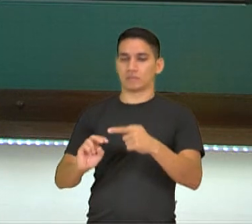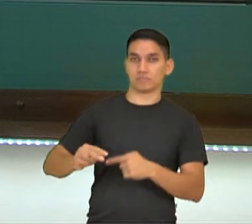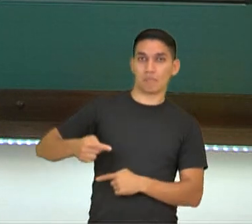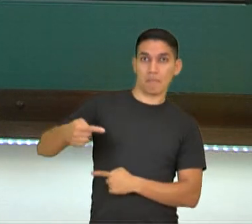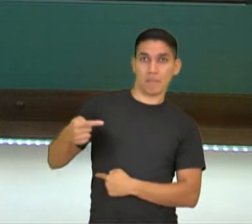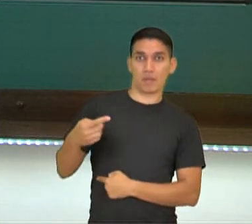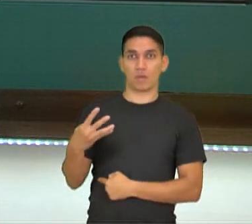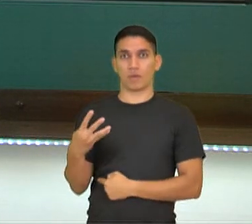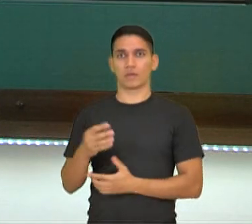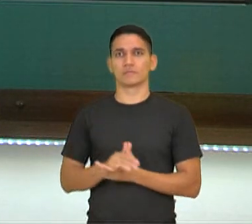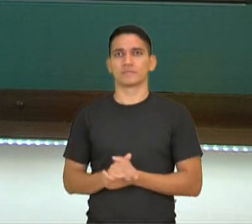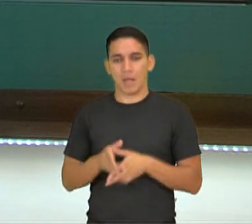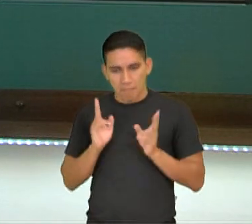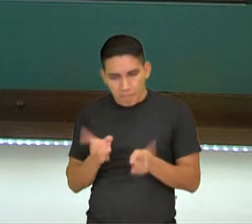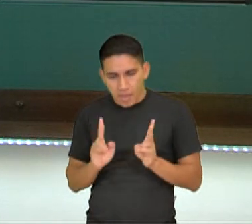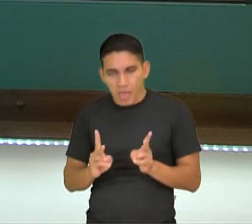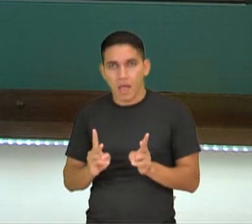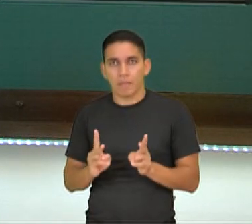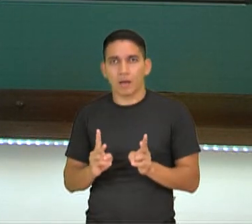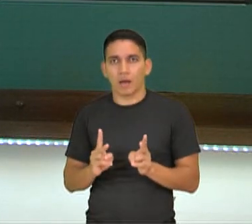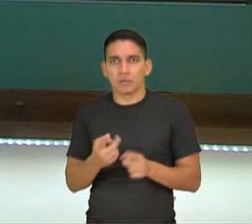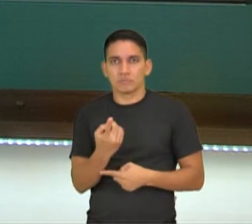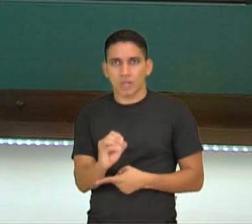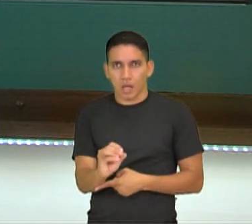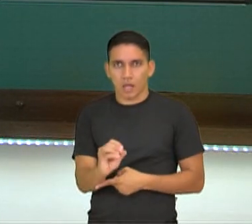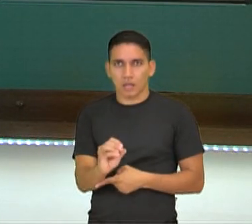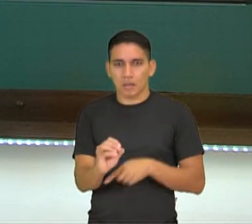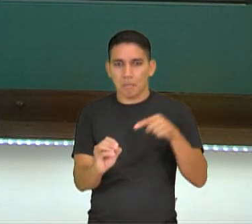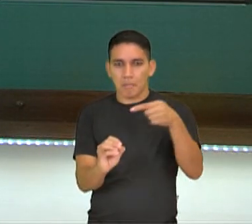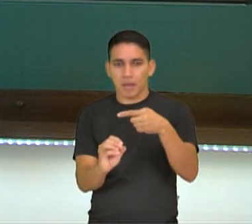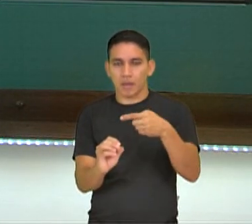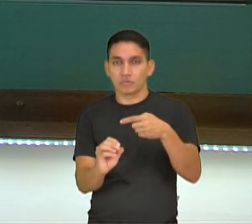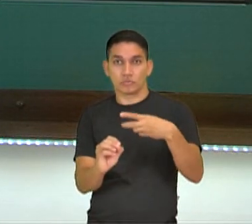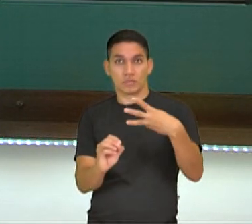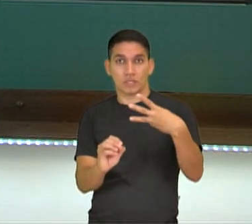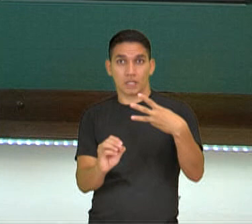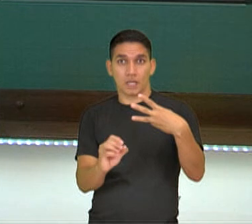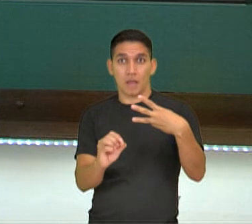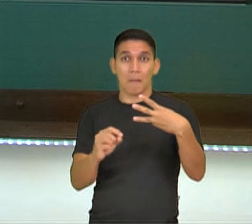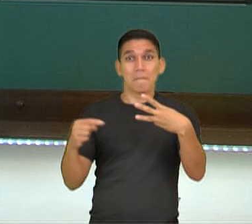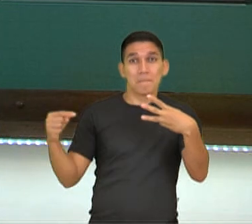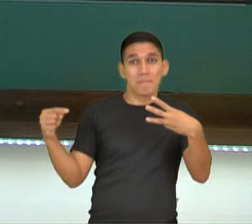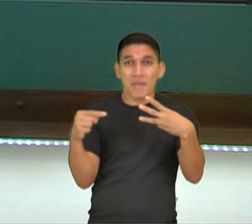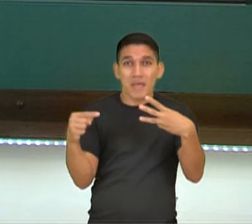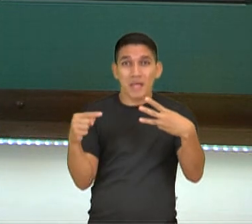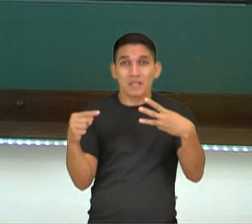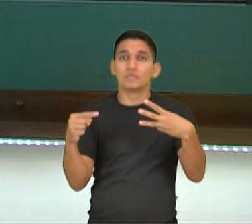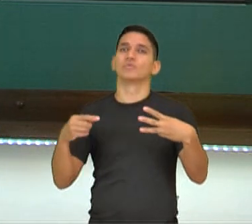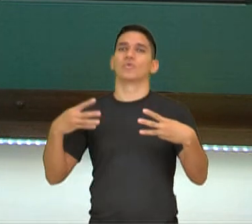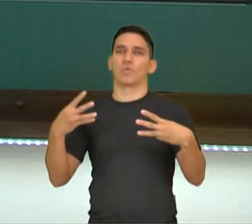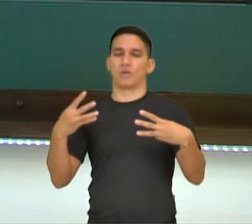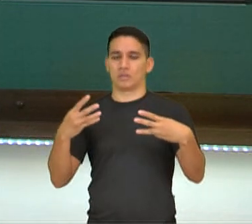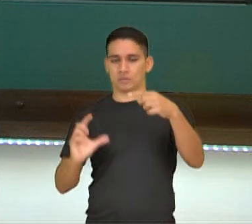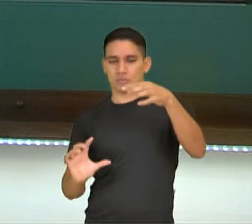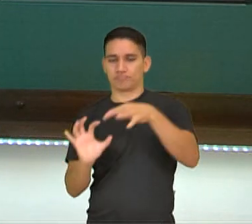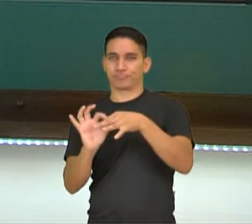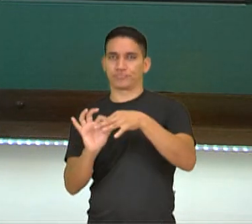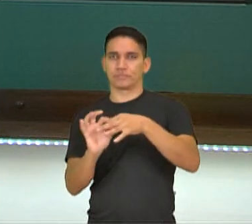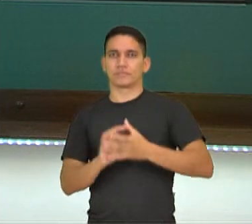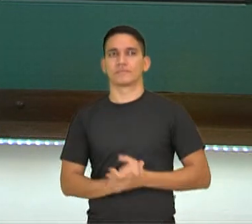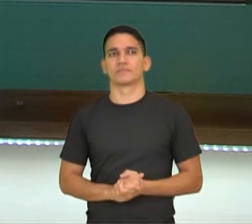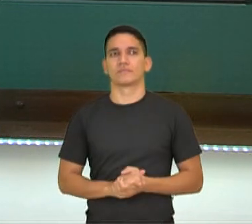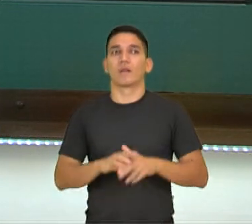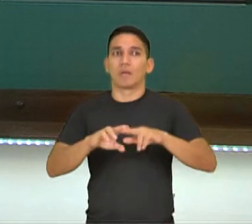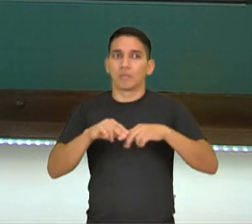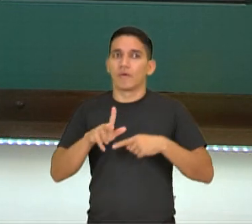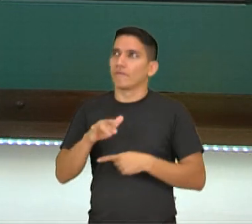a base e diminui os expoentes. Fica menos 3 menos o valor menos 4 aqui embaixo do expoente.